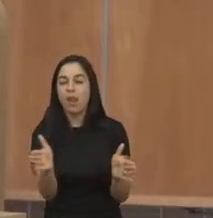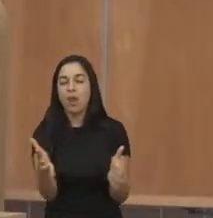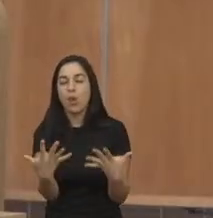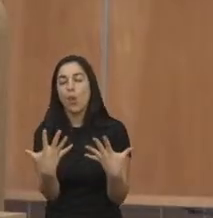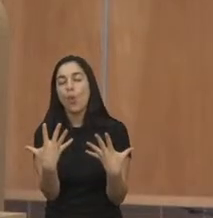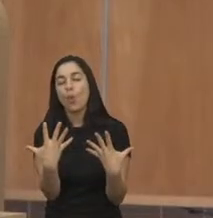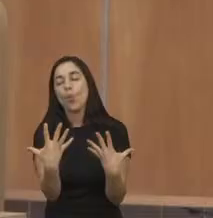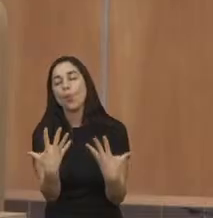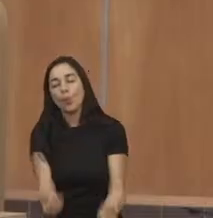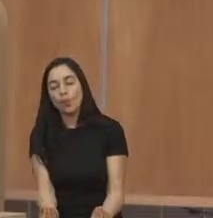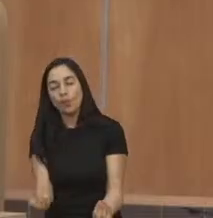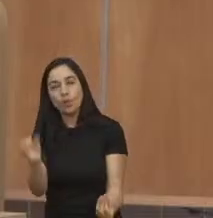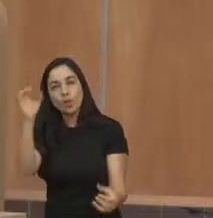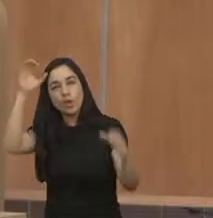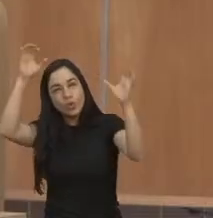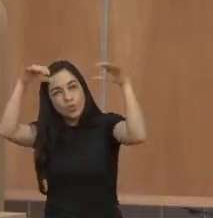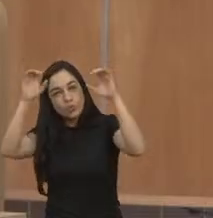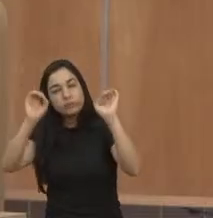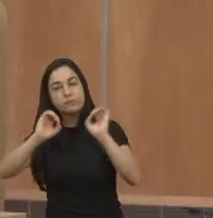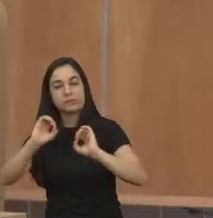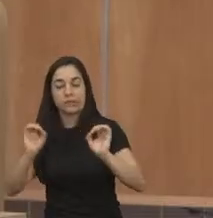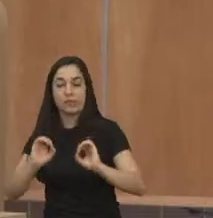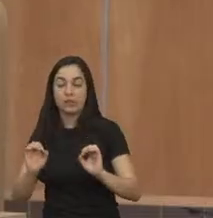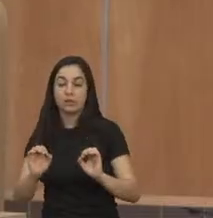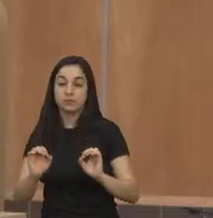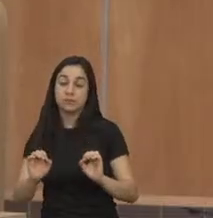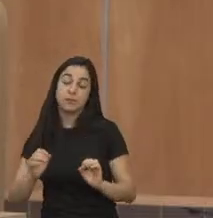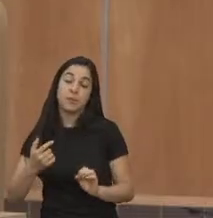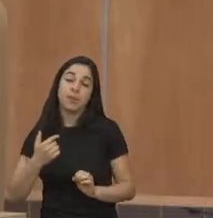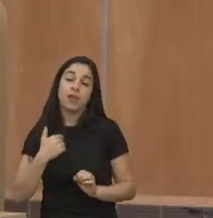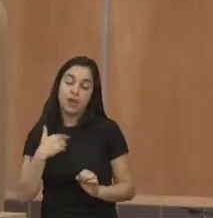grande período de seca. Eu já tive essa